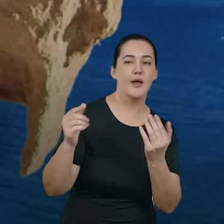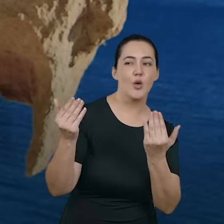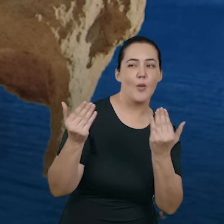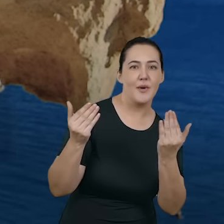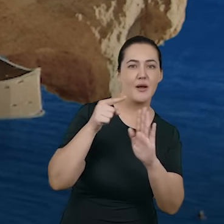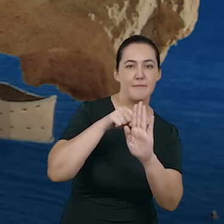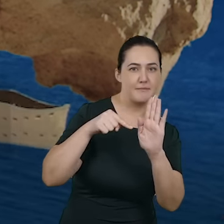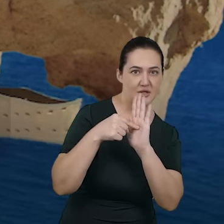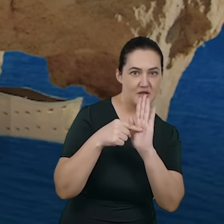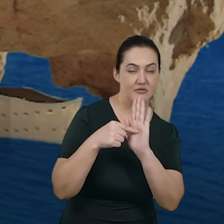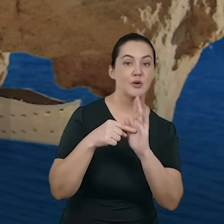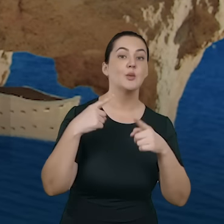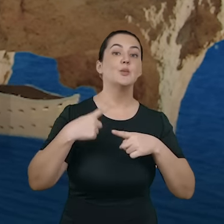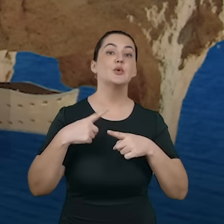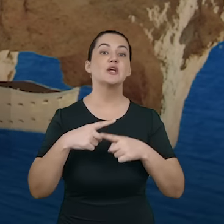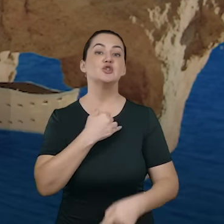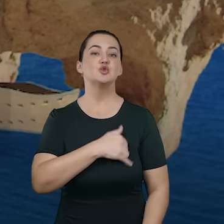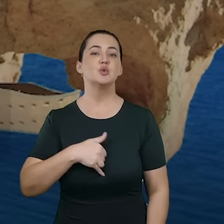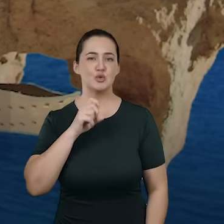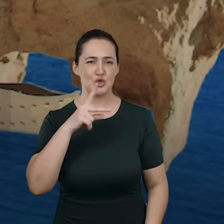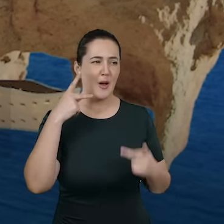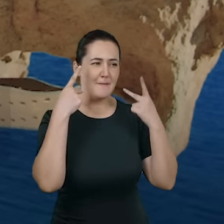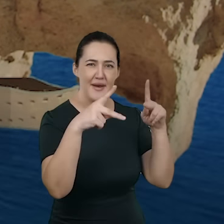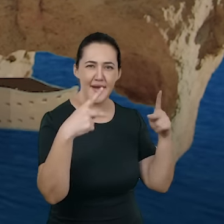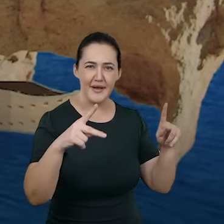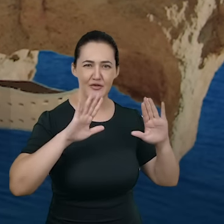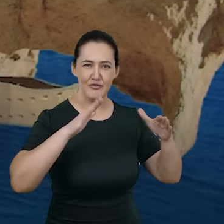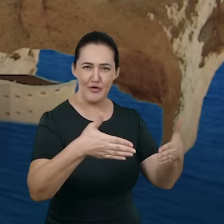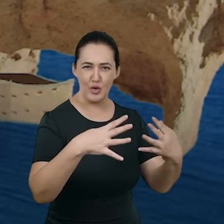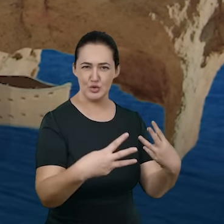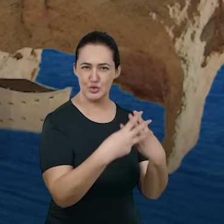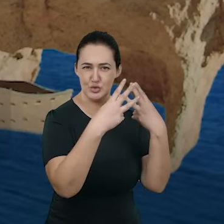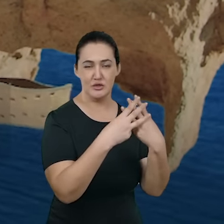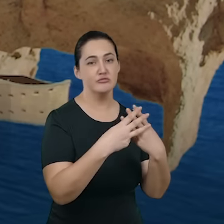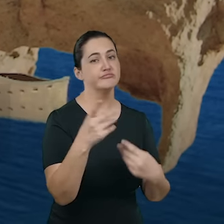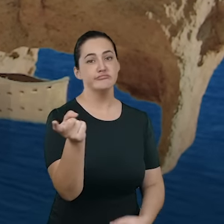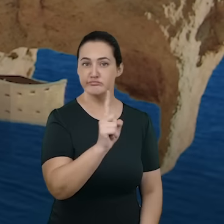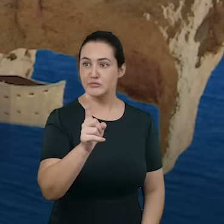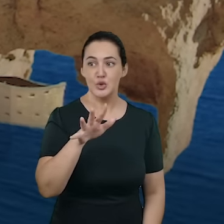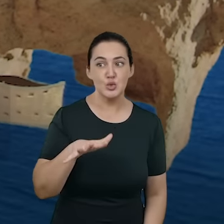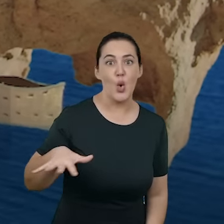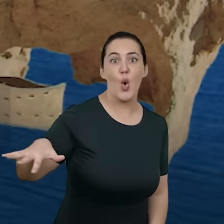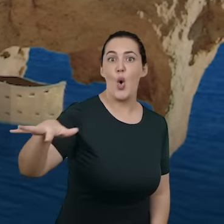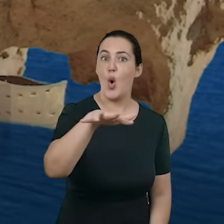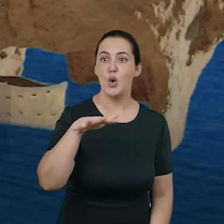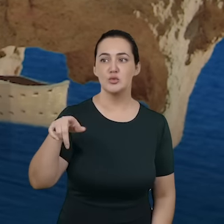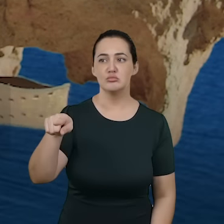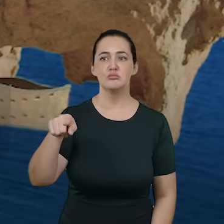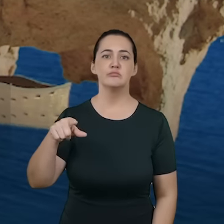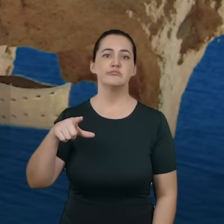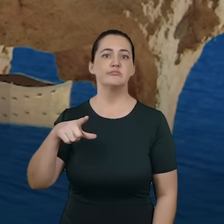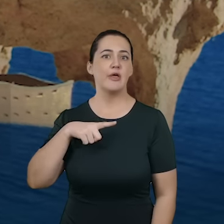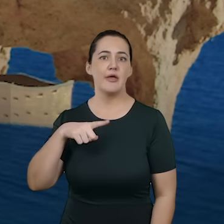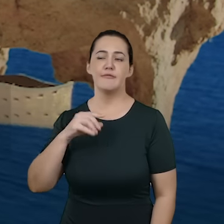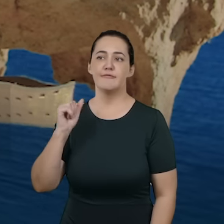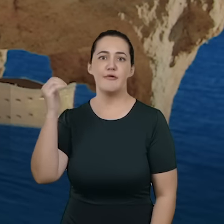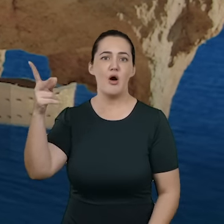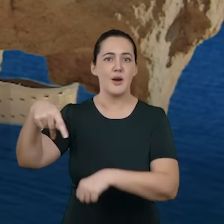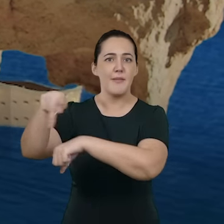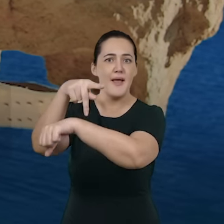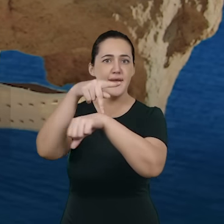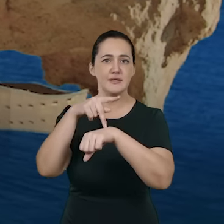pregando apenas para judeus, mas também para gregos, gentios, pessoas que não tinham um background judaico na